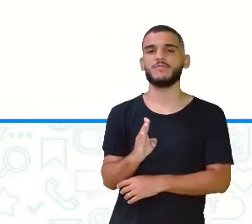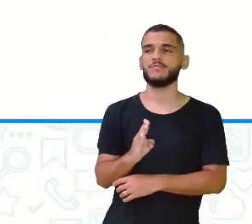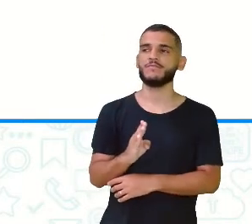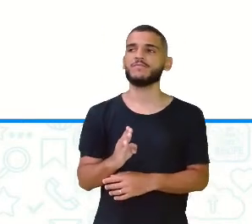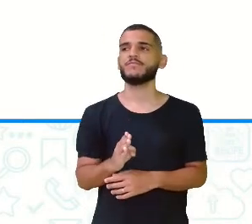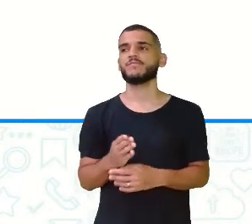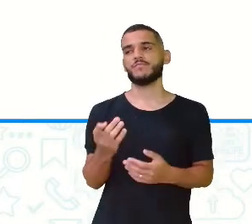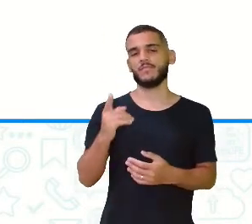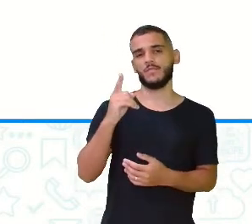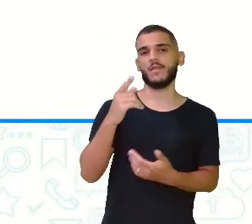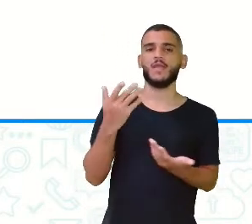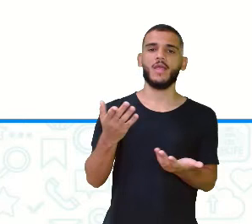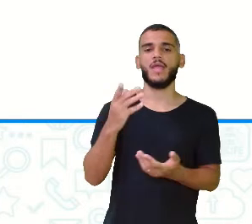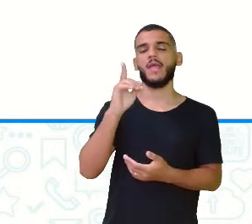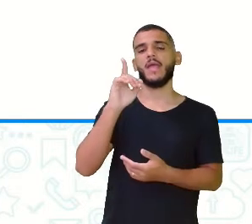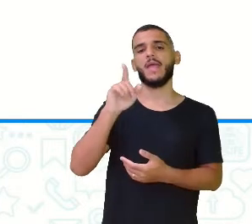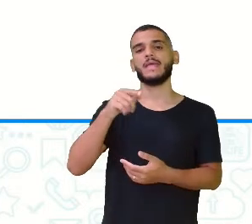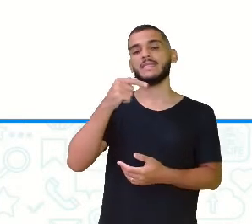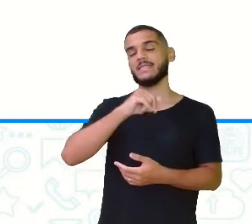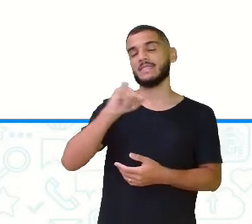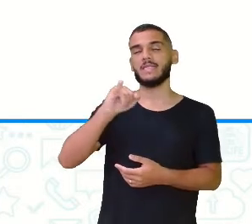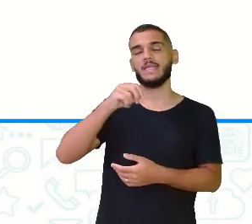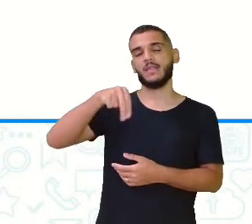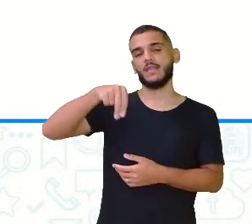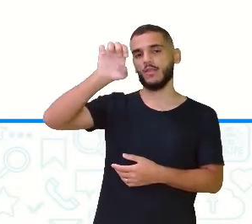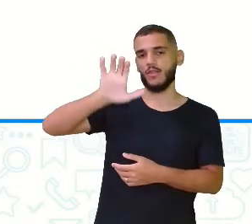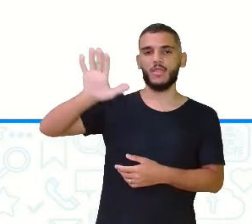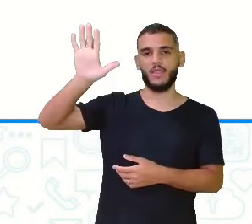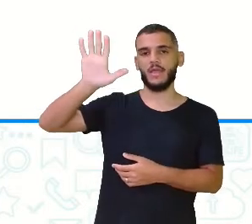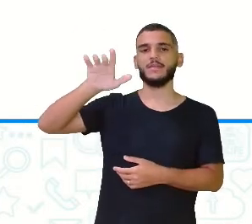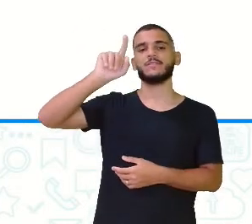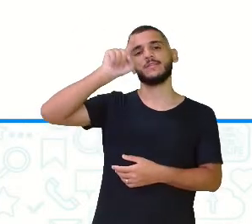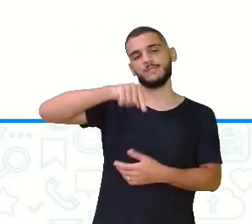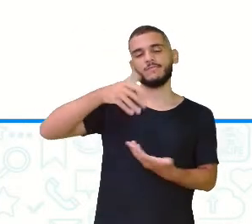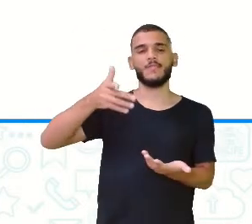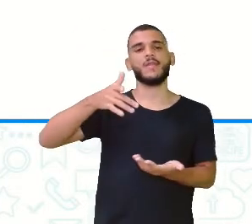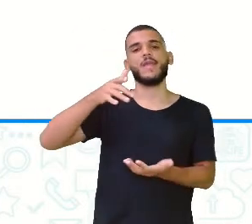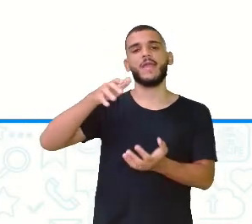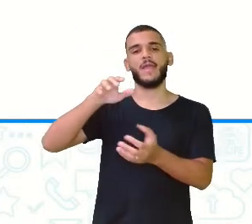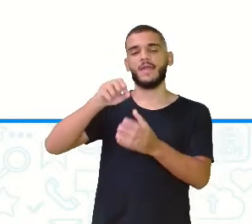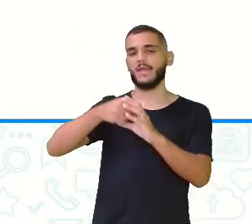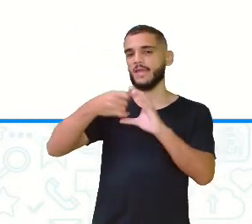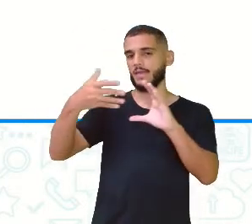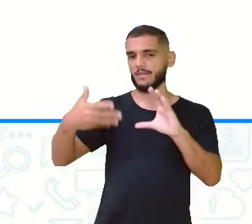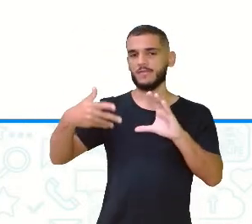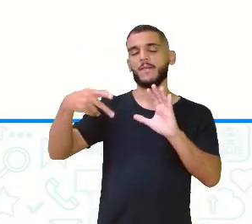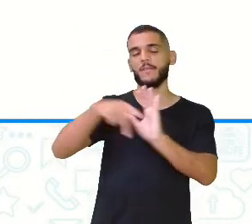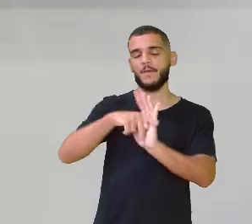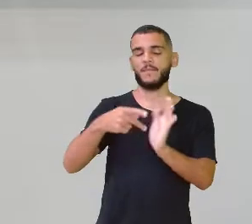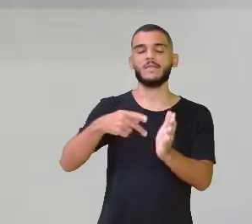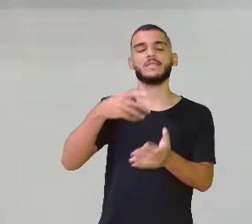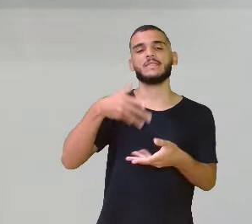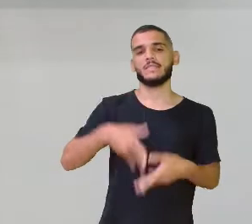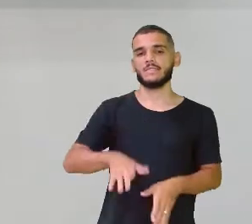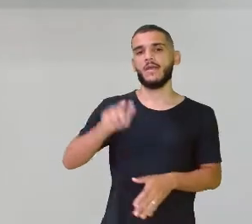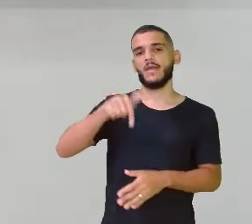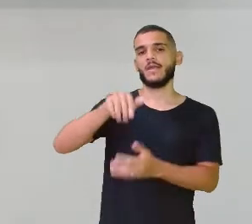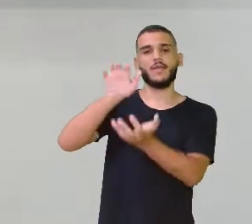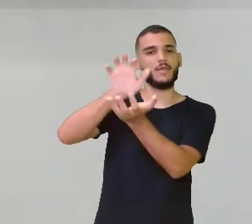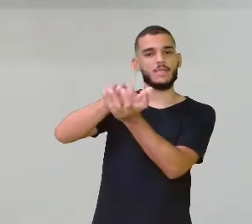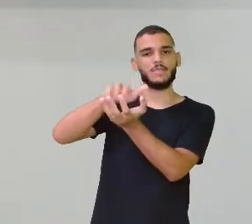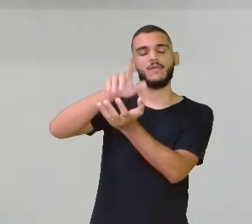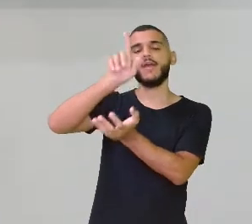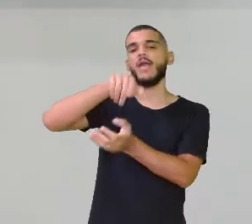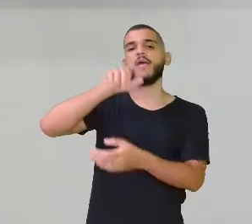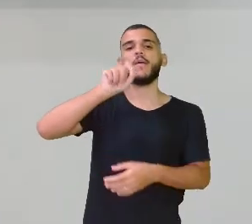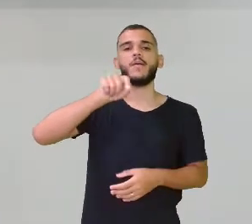no Nordeste, é nordestina ou nordestino. E se nasceu no Recife, é recifense. E eu gosto de falar